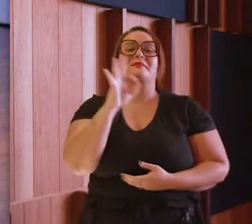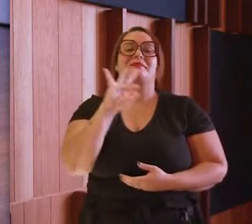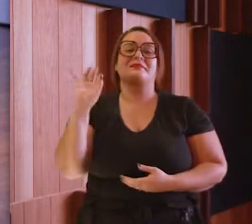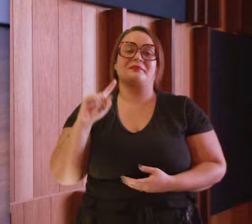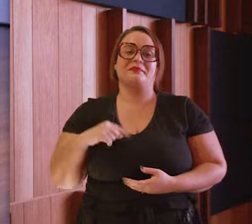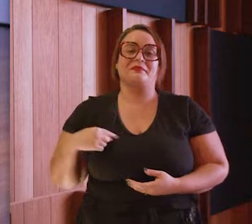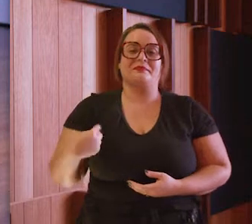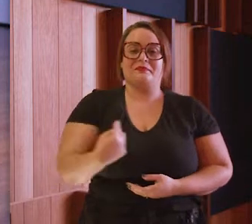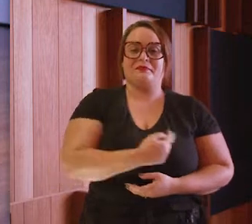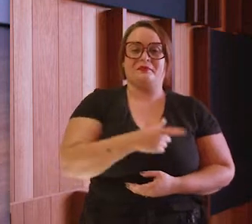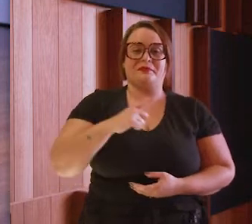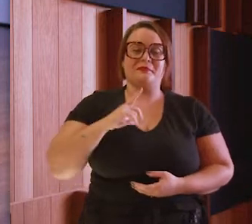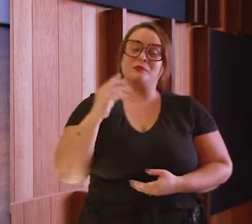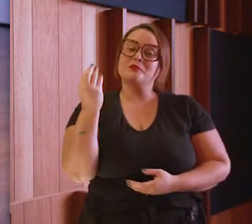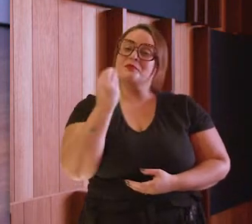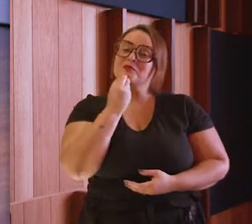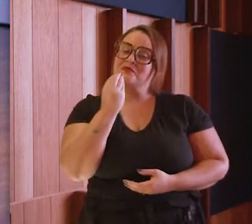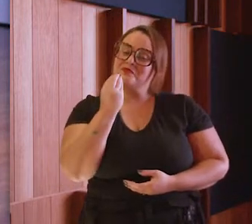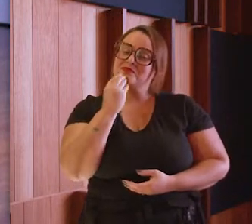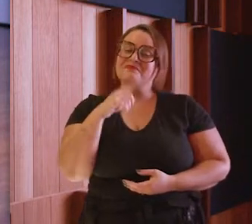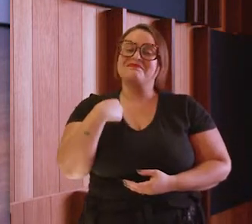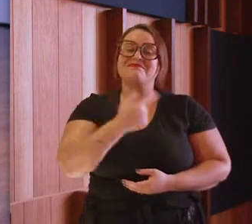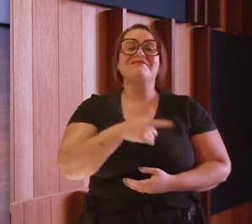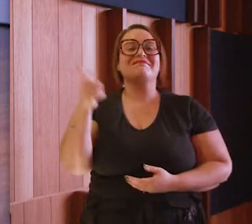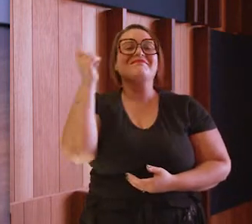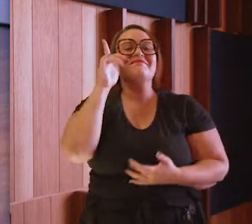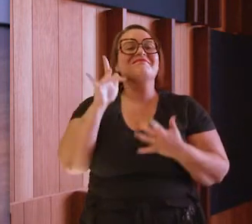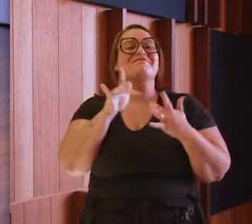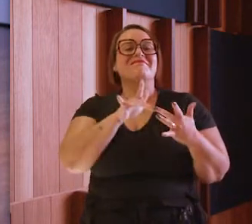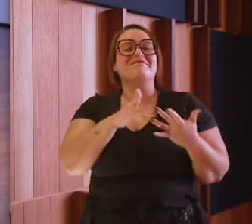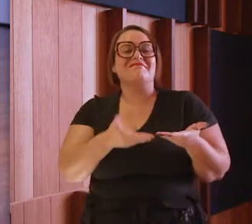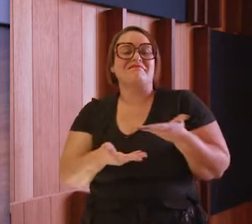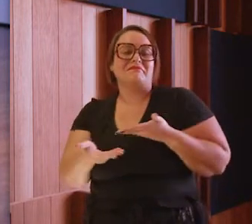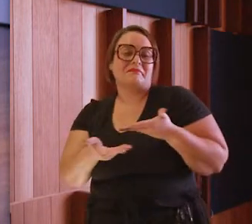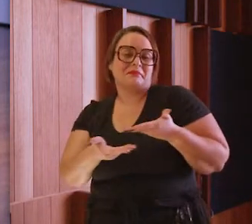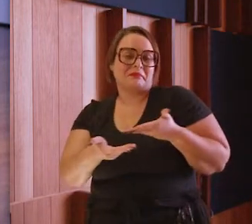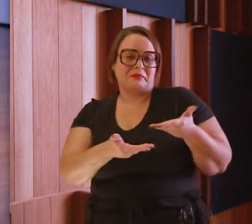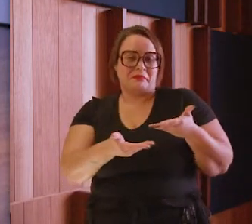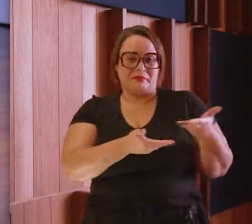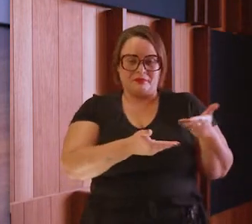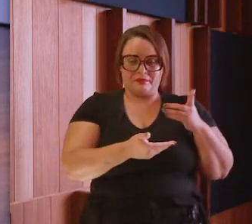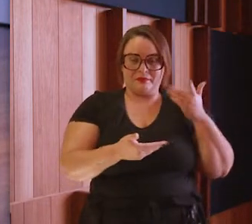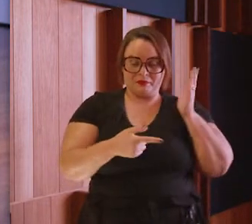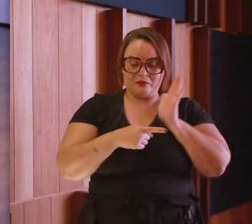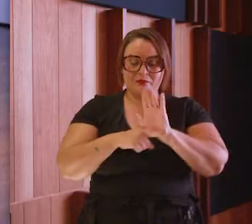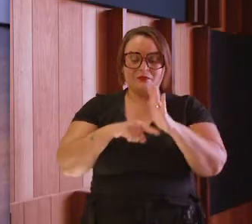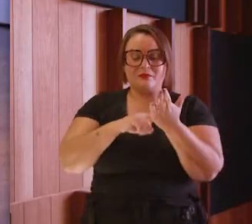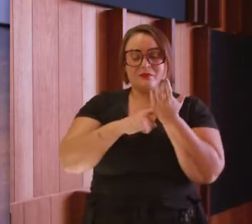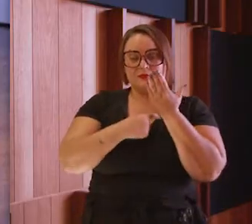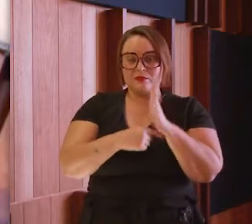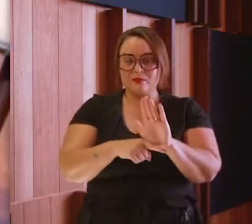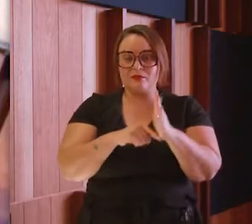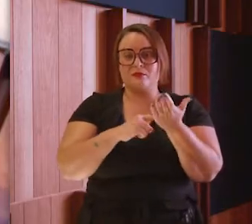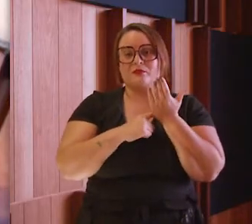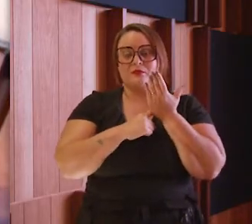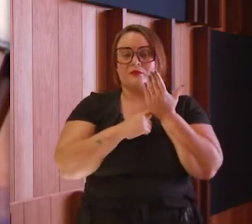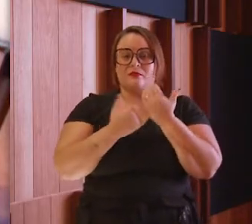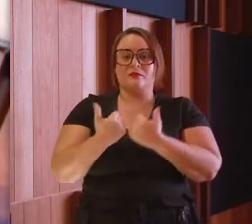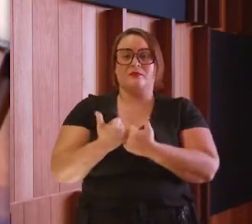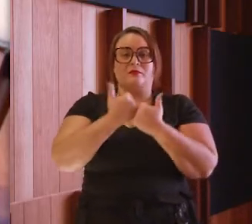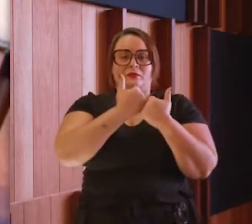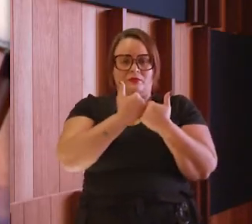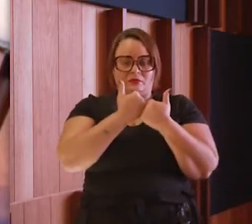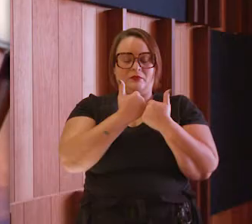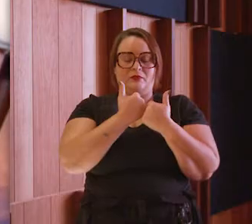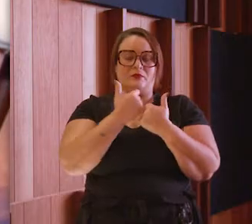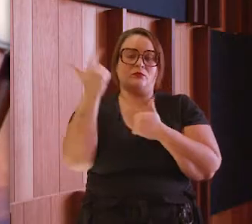uma grande oportunidade para que possamos nos relacionar e possamos nos ajudar, nos apoiar em vencer esses